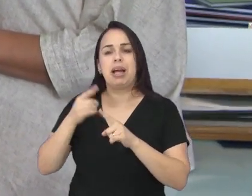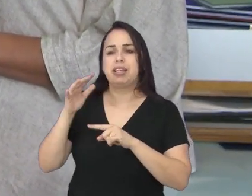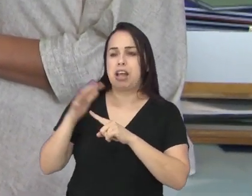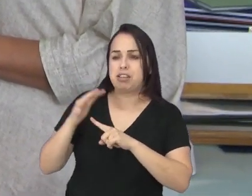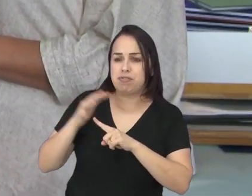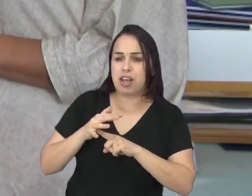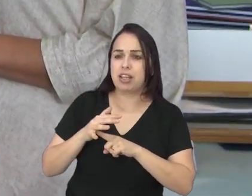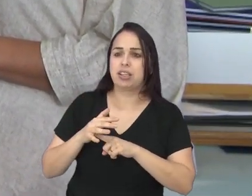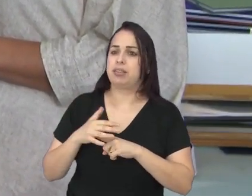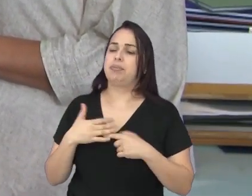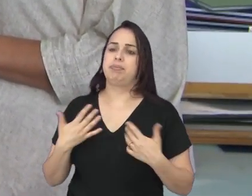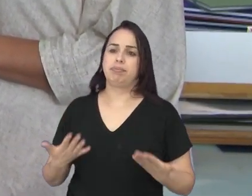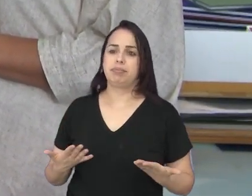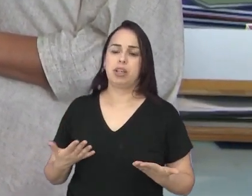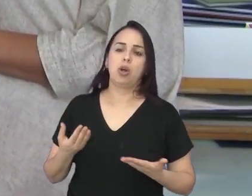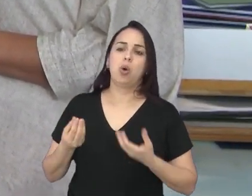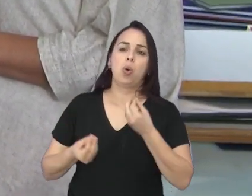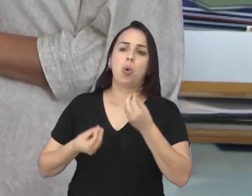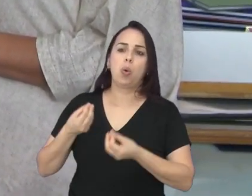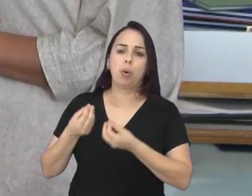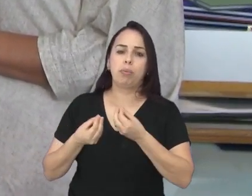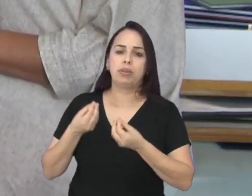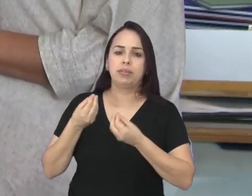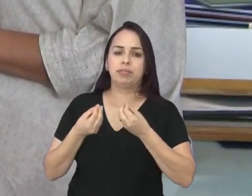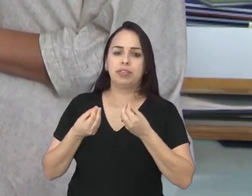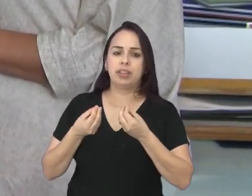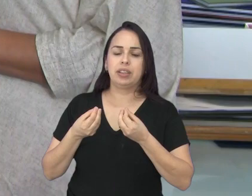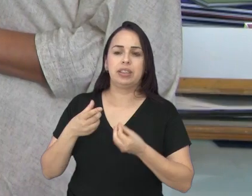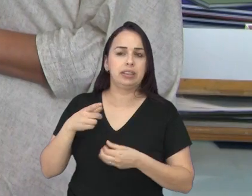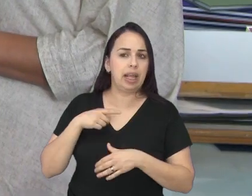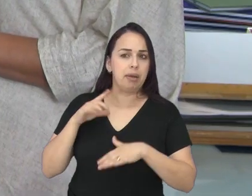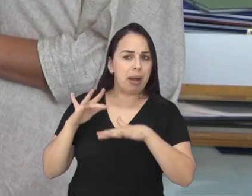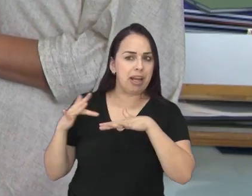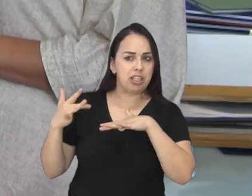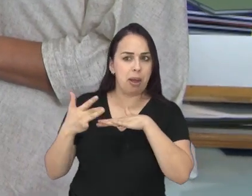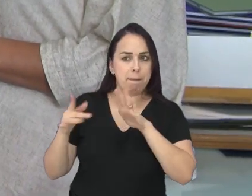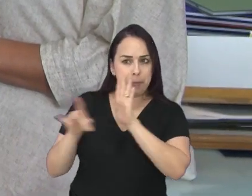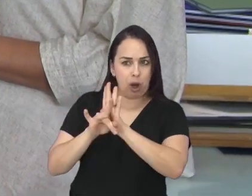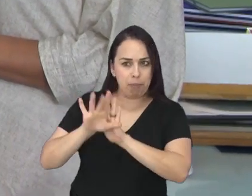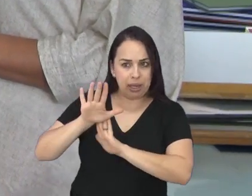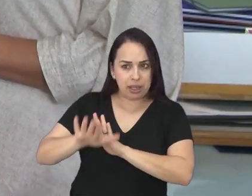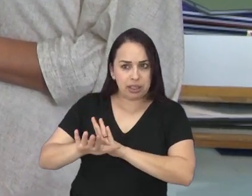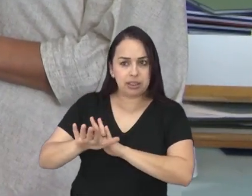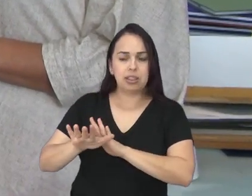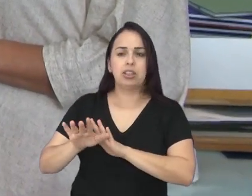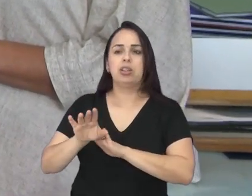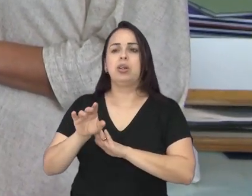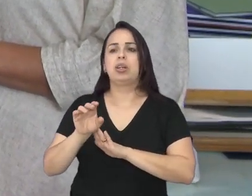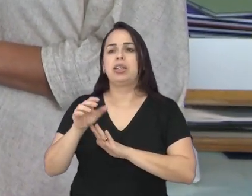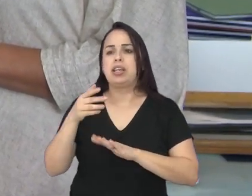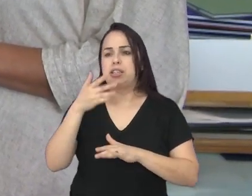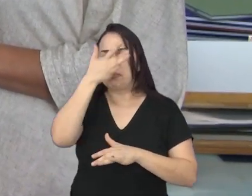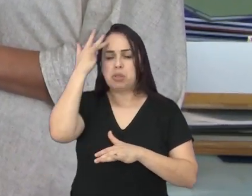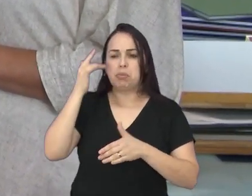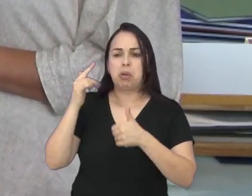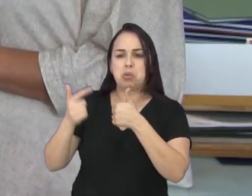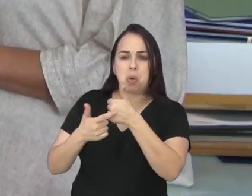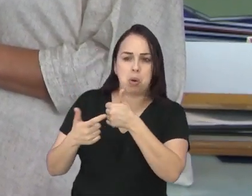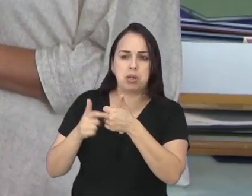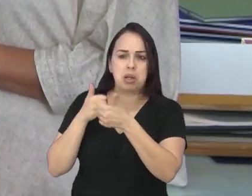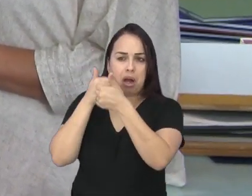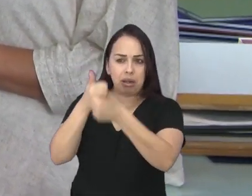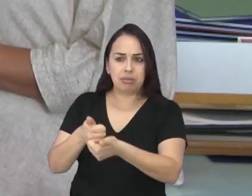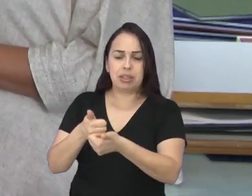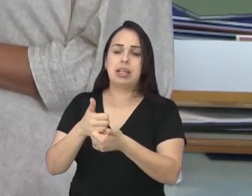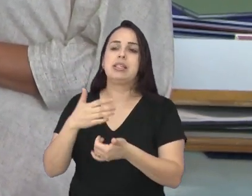bodega e tudo mais, como tem alguma rede social só de vocês, só do ateliê que o pessoal pode acompanhar? Tem.